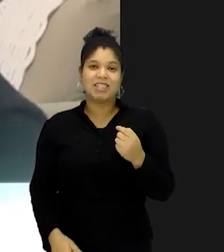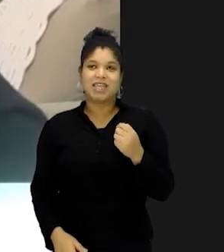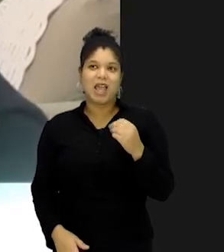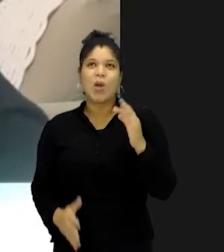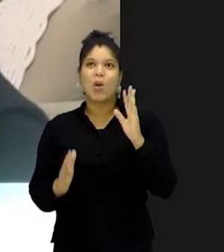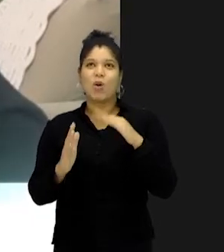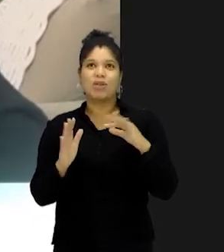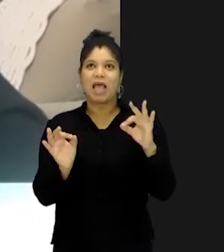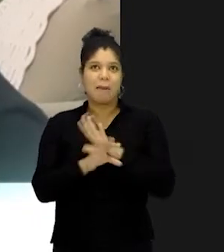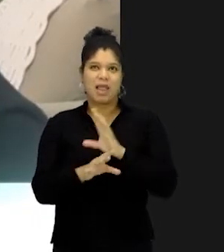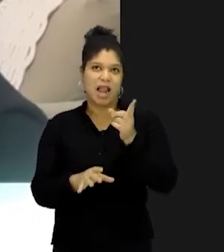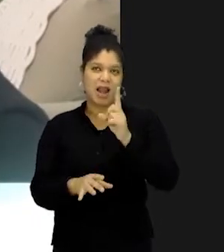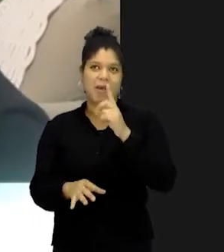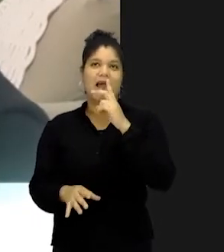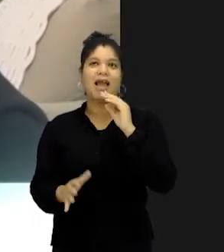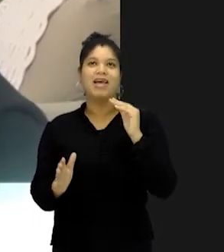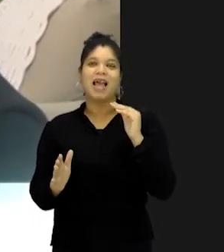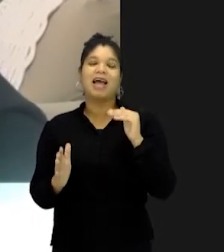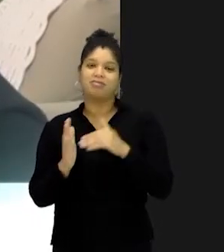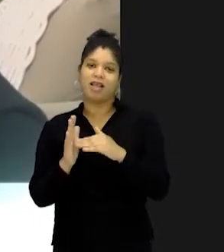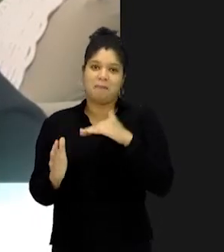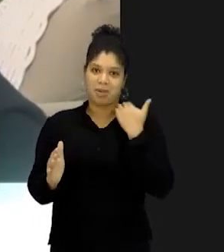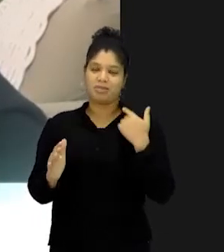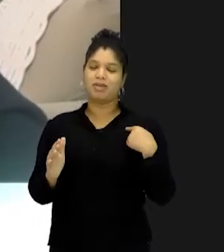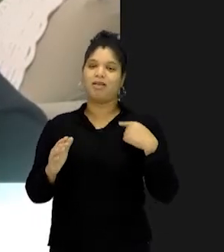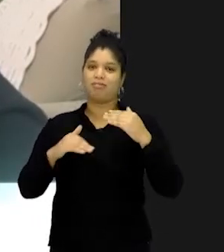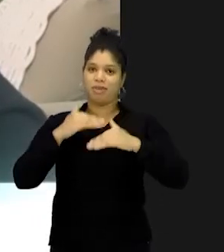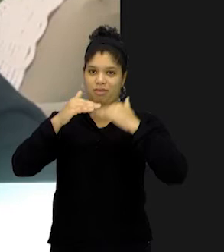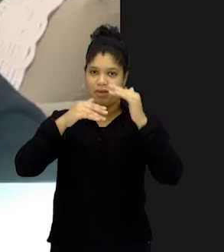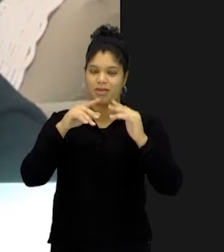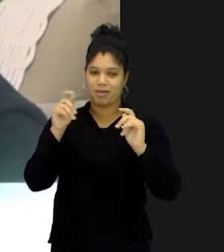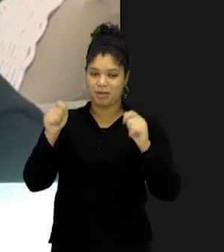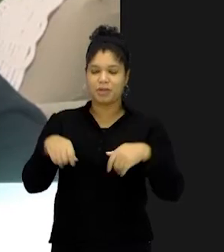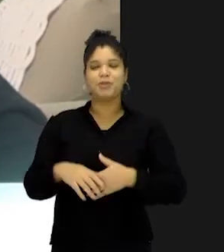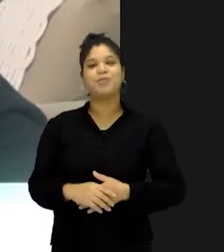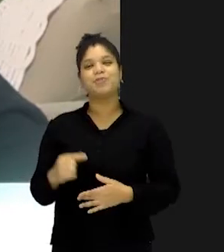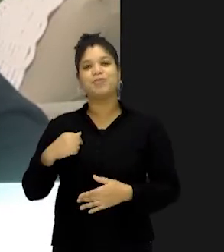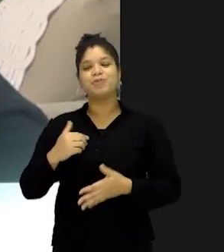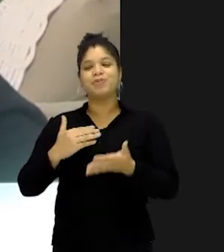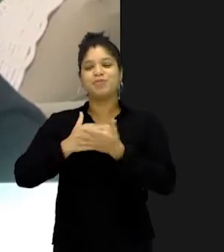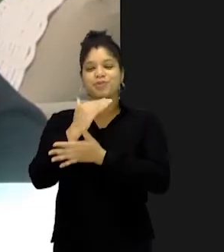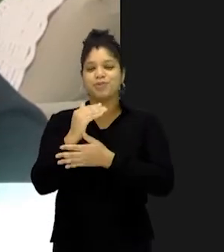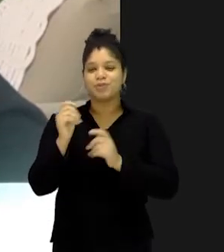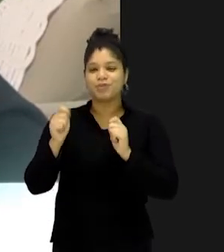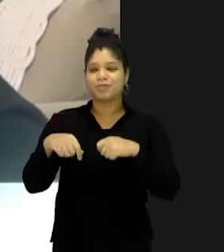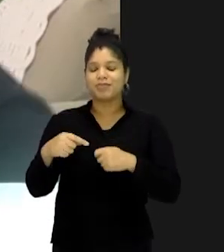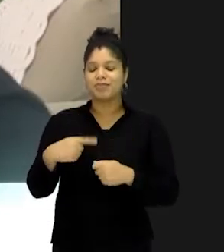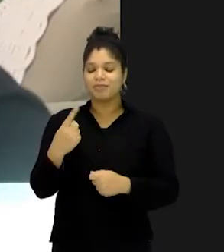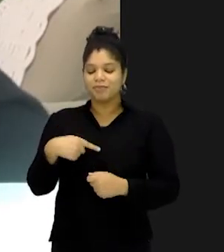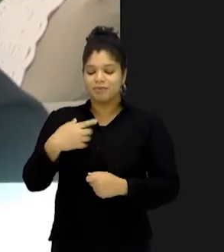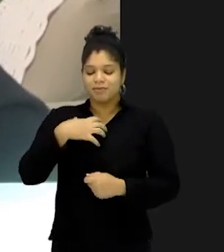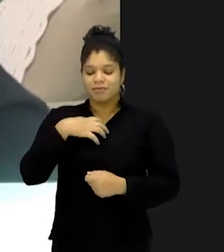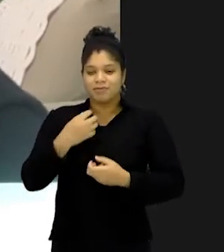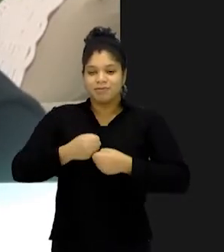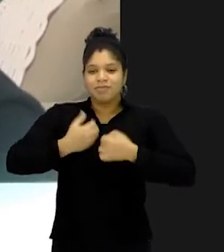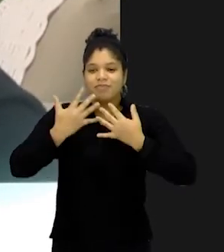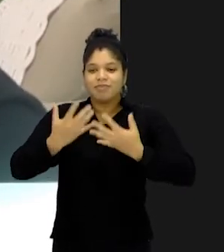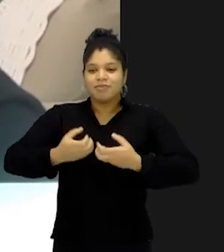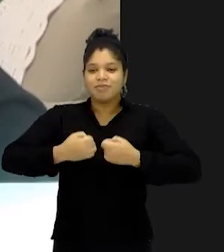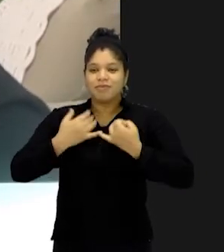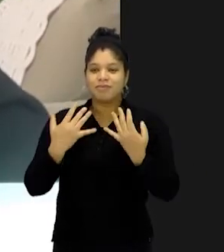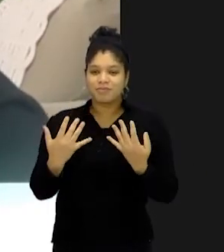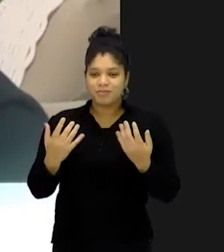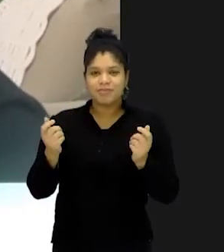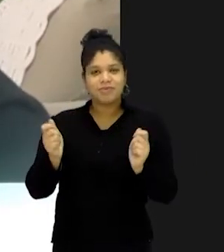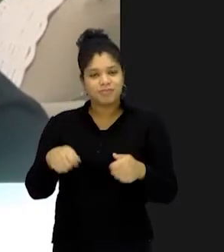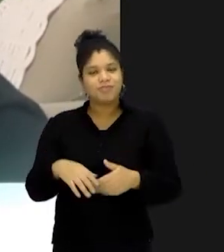né? Então aí praticamente eu comecei a usar uma forma de expressão diferente, né? E